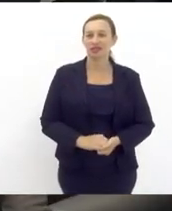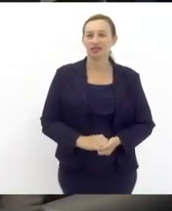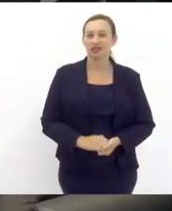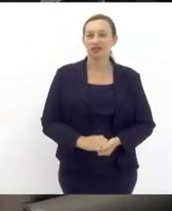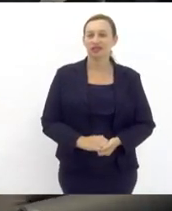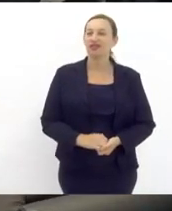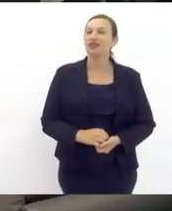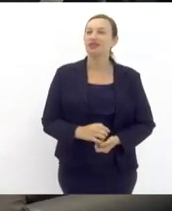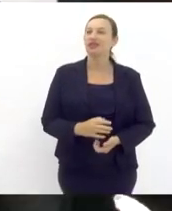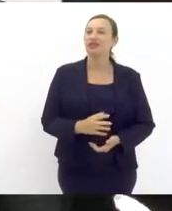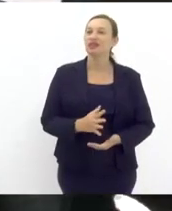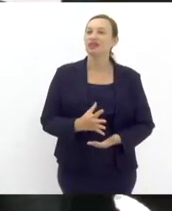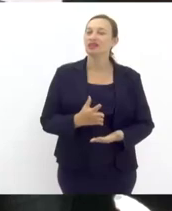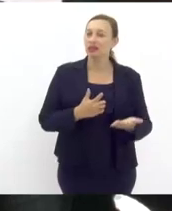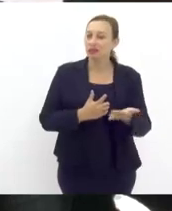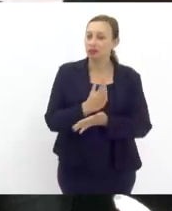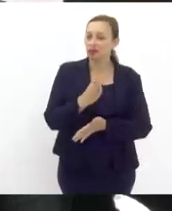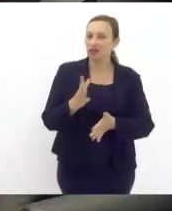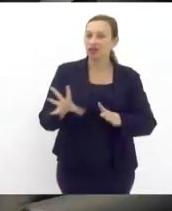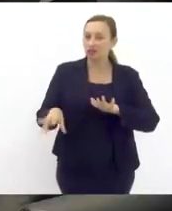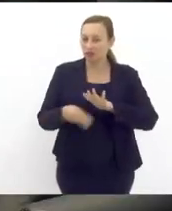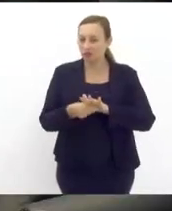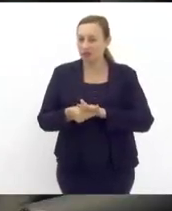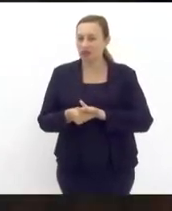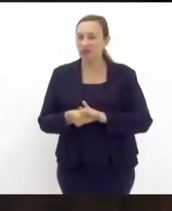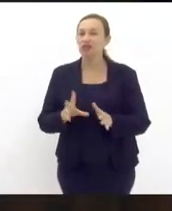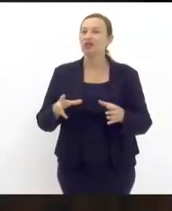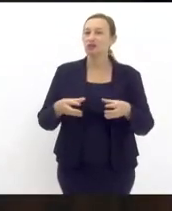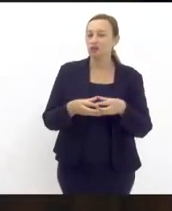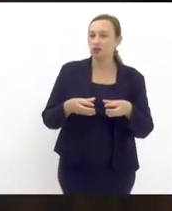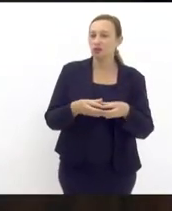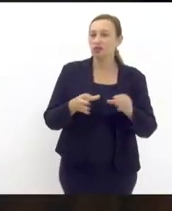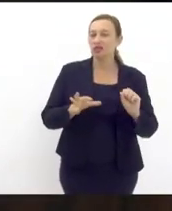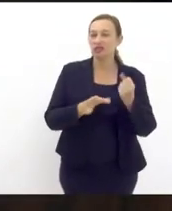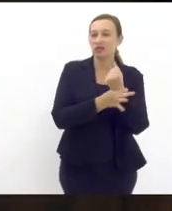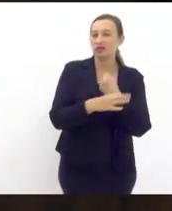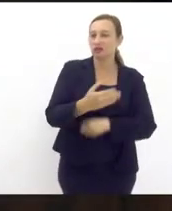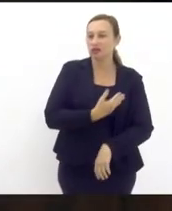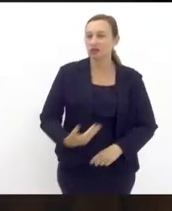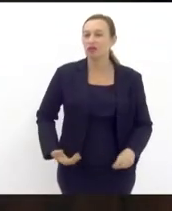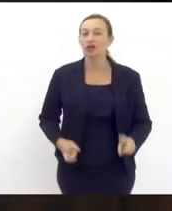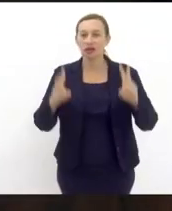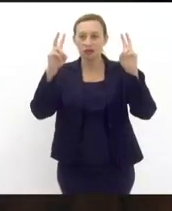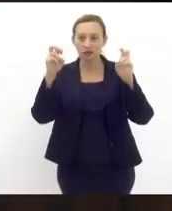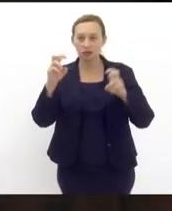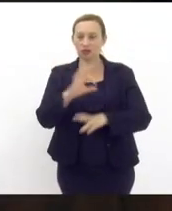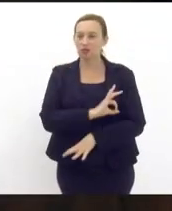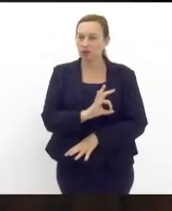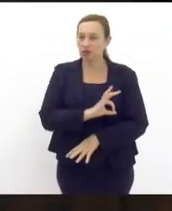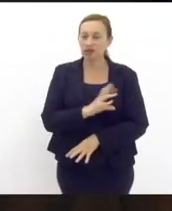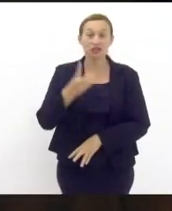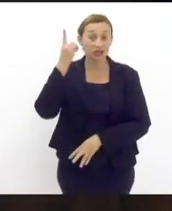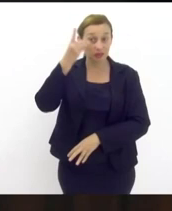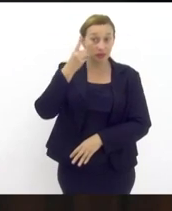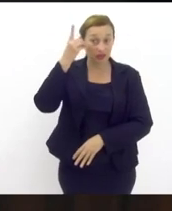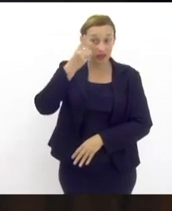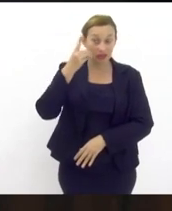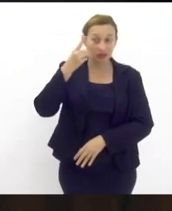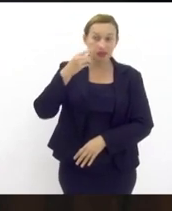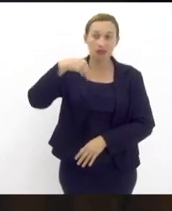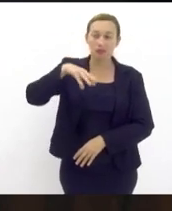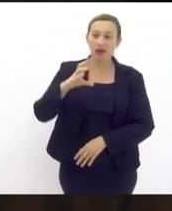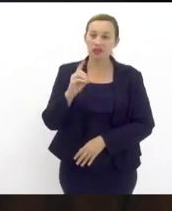parecer favorável com emendas presidenta pela comissão de Segurança Pública é assuntos de polícia Deputado Márcio